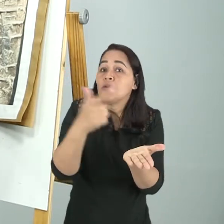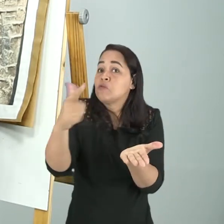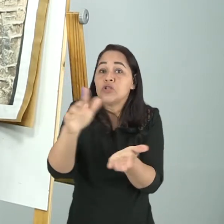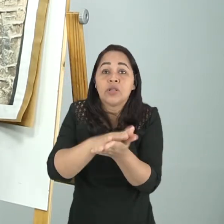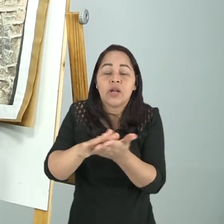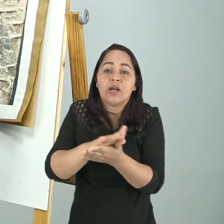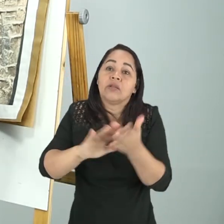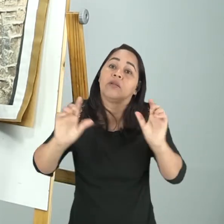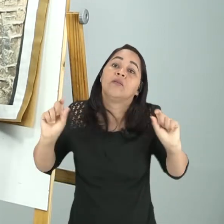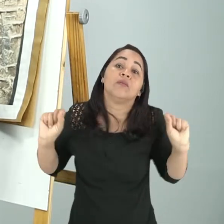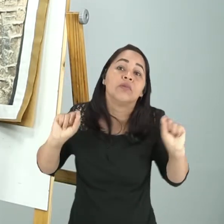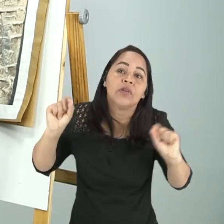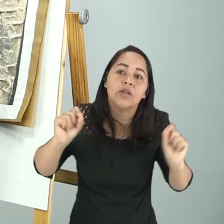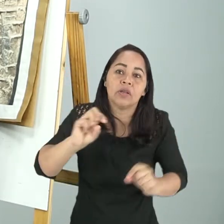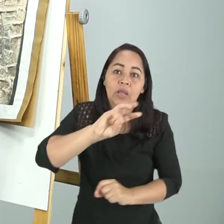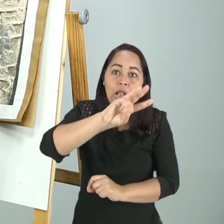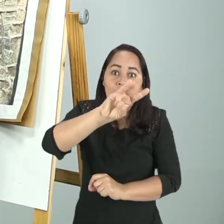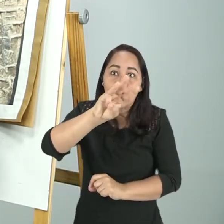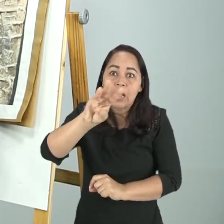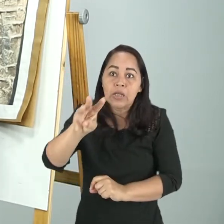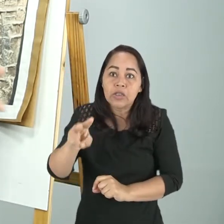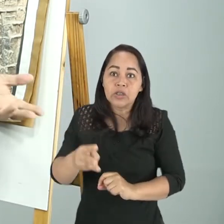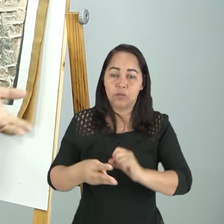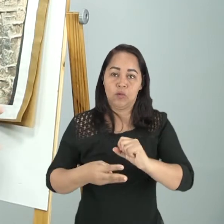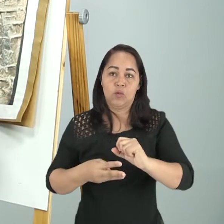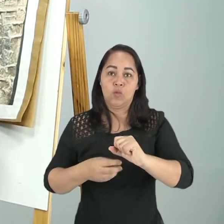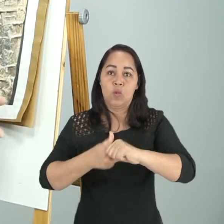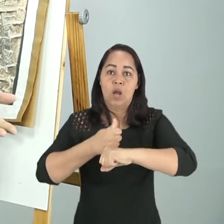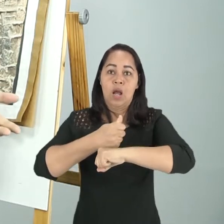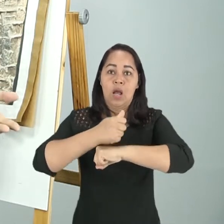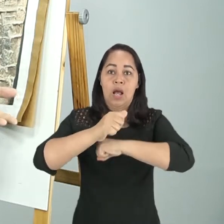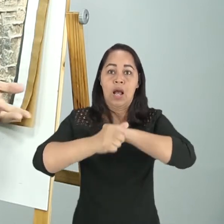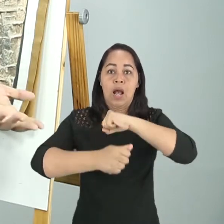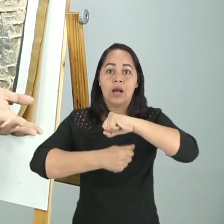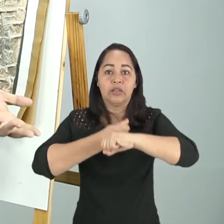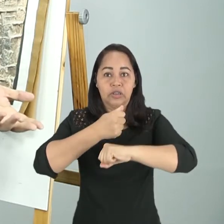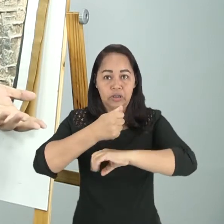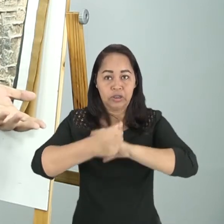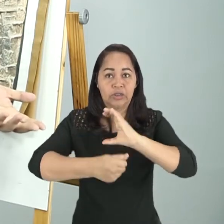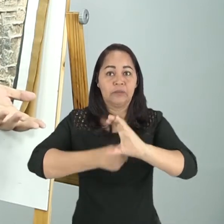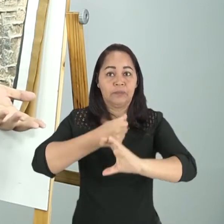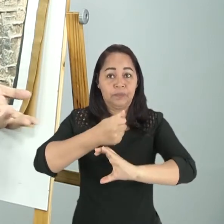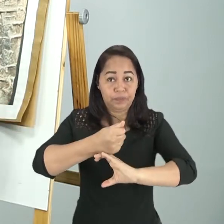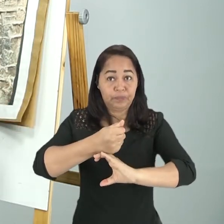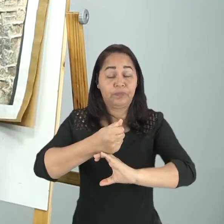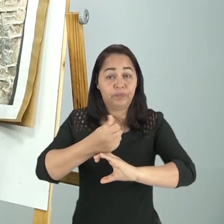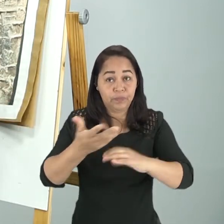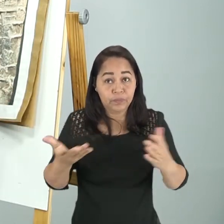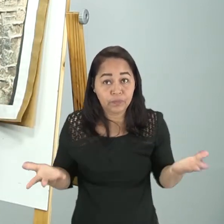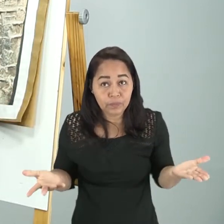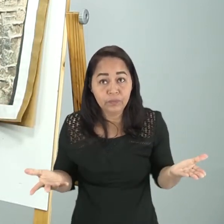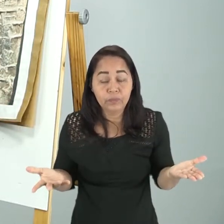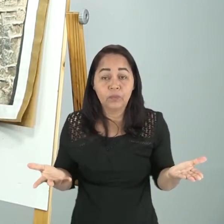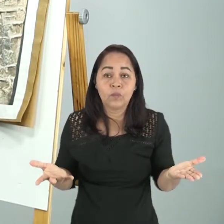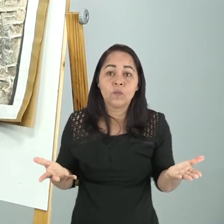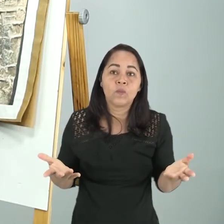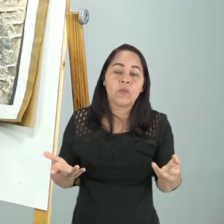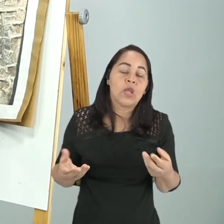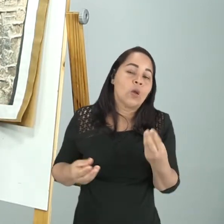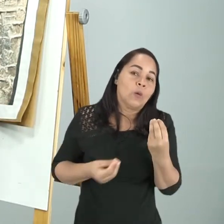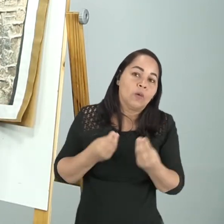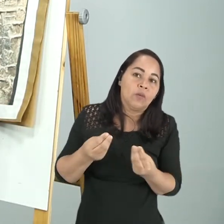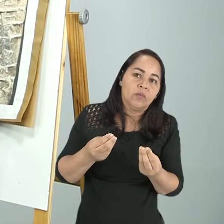Já pensou 3.000 anos antes de Cristo? Não existia muito acesso a esse tipo de coisa, papel. Caderno,